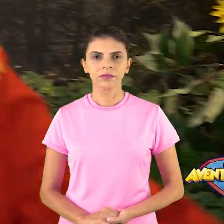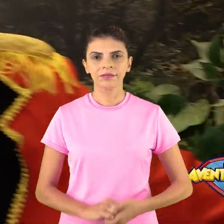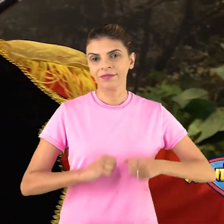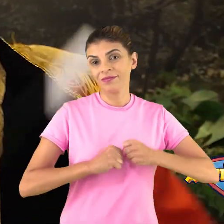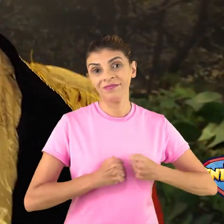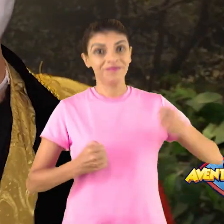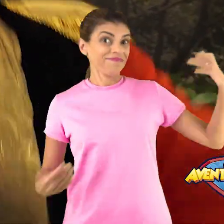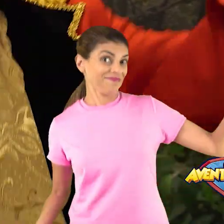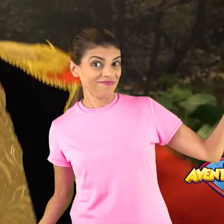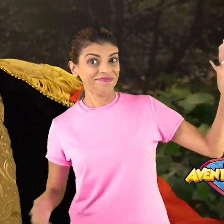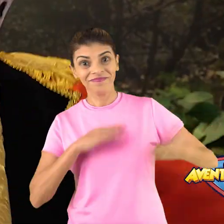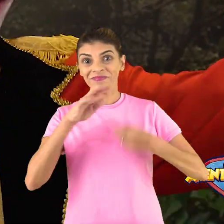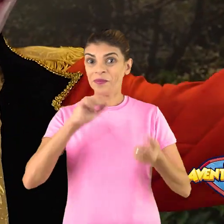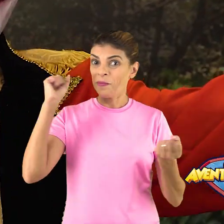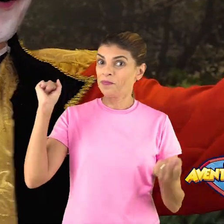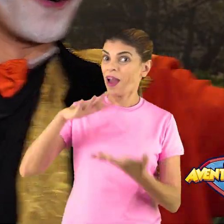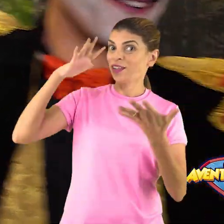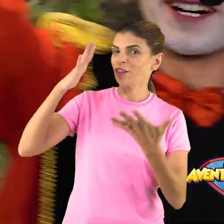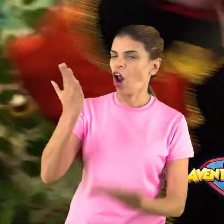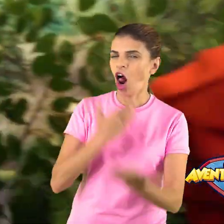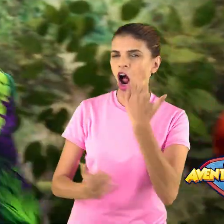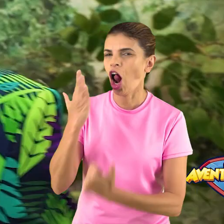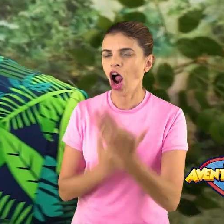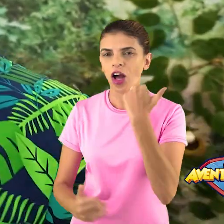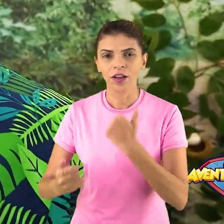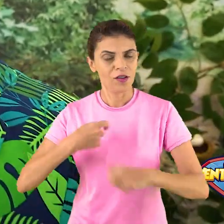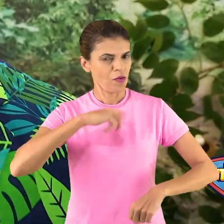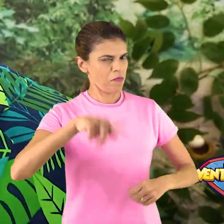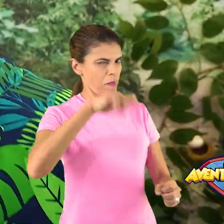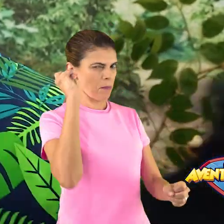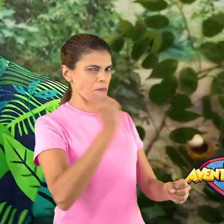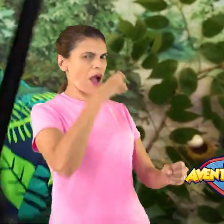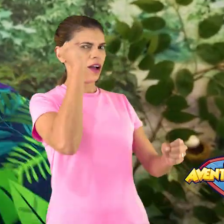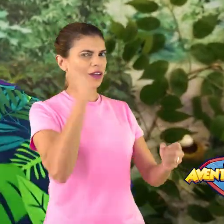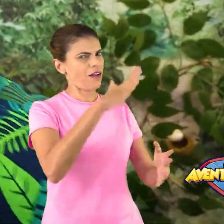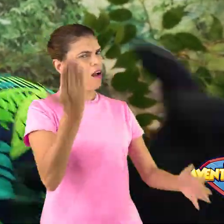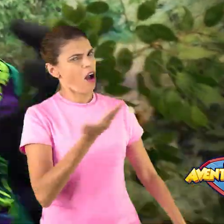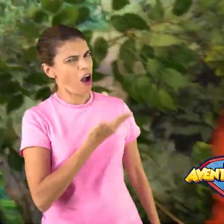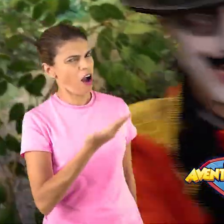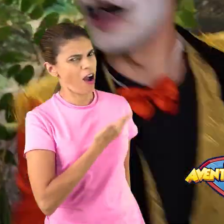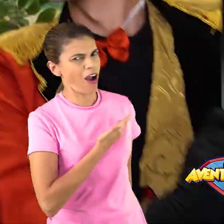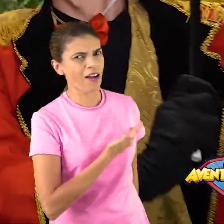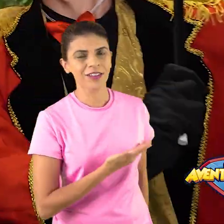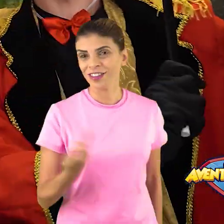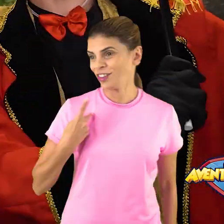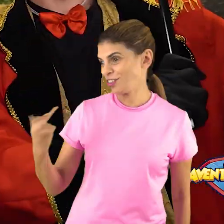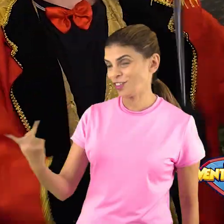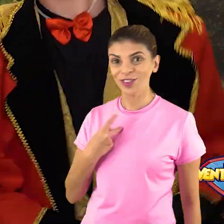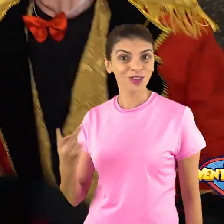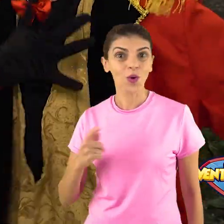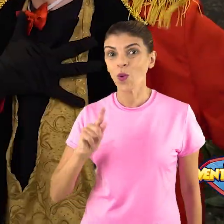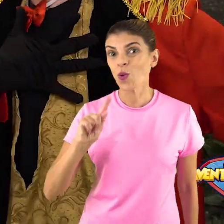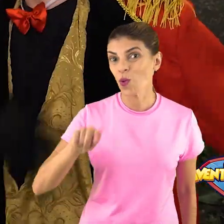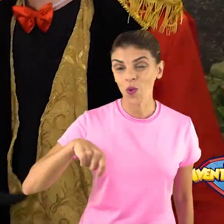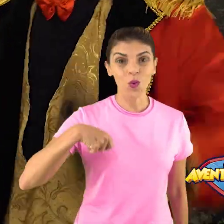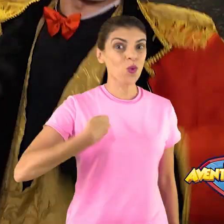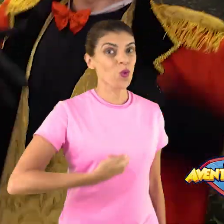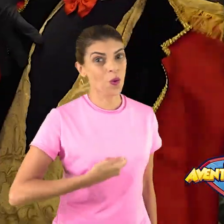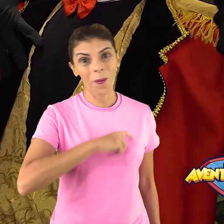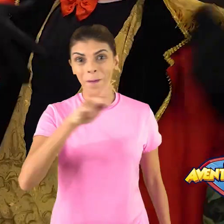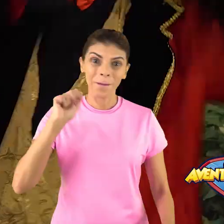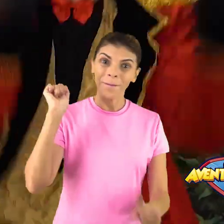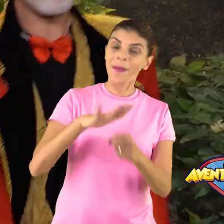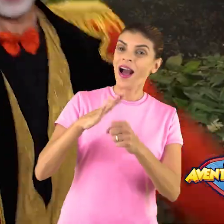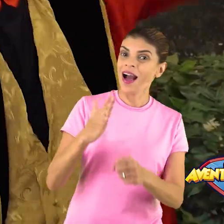Eu sou o Mágico Comilão! E eu sou o Mágico Amigão! E juntos nós somos os Mágicos